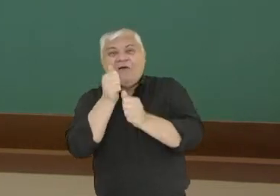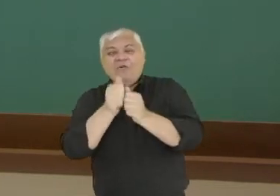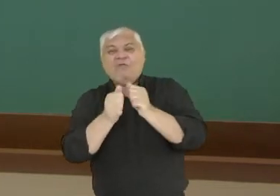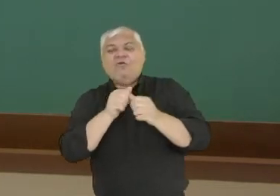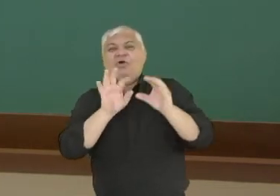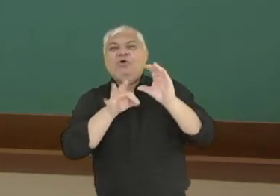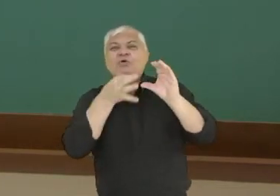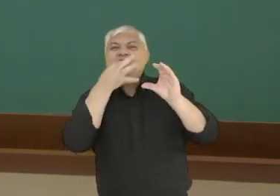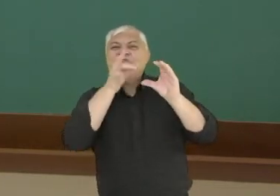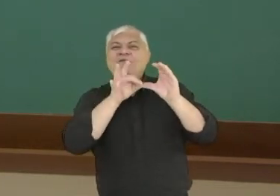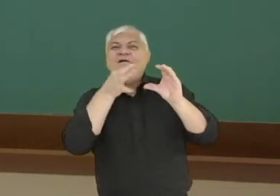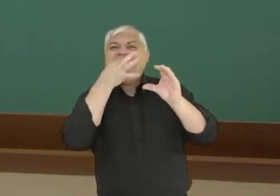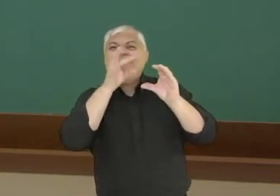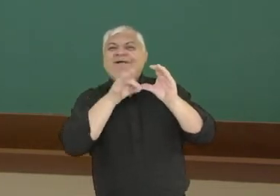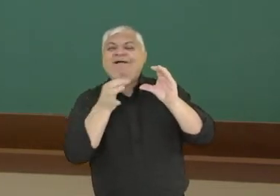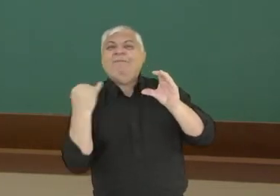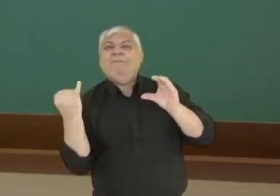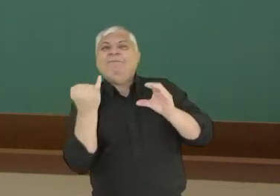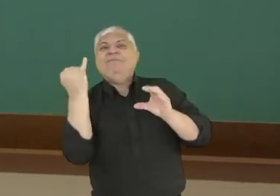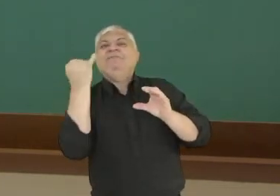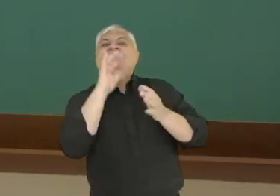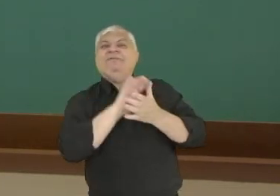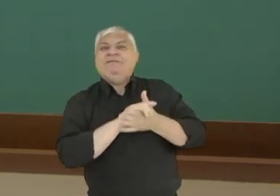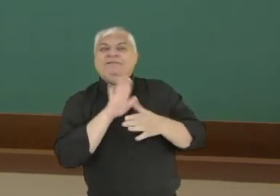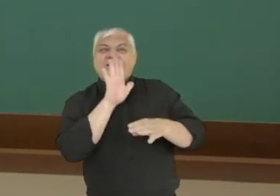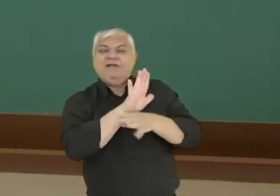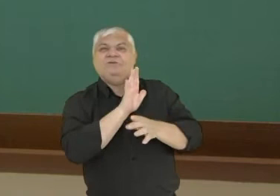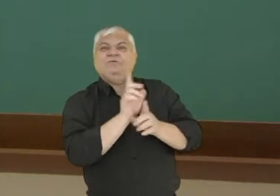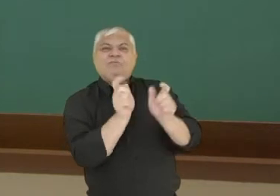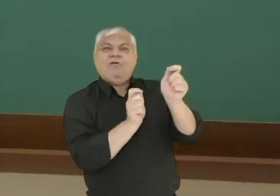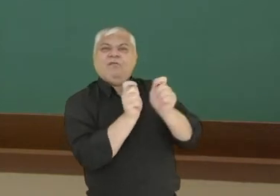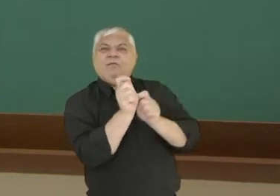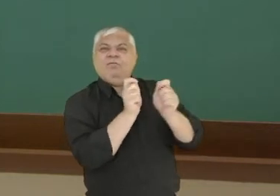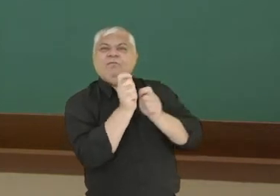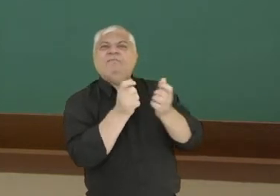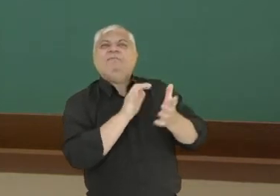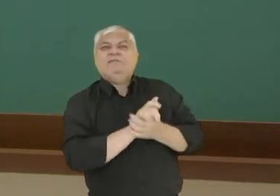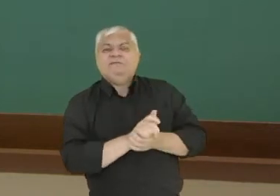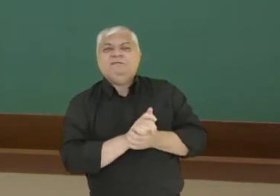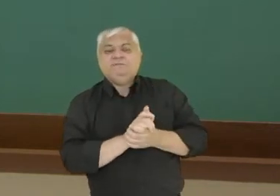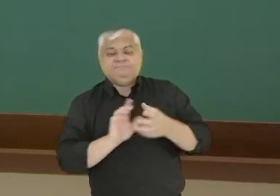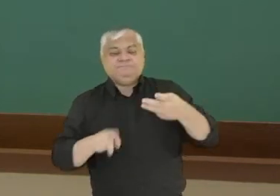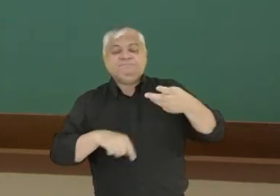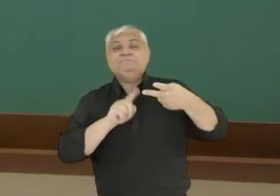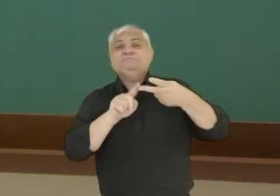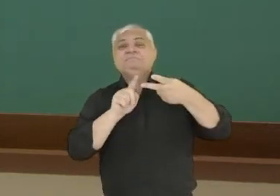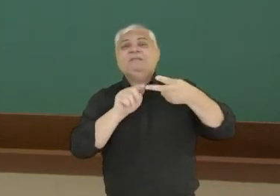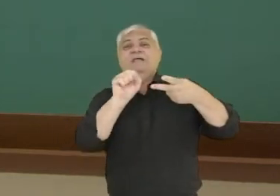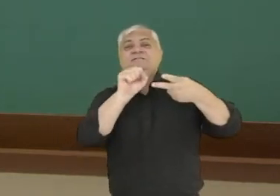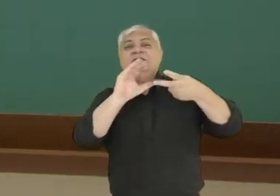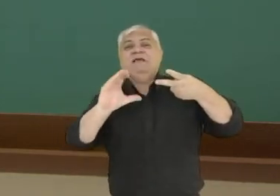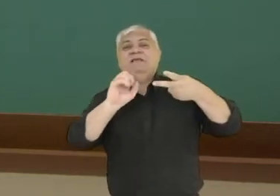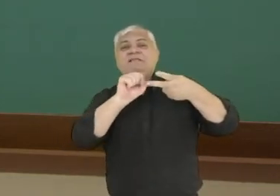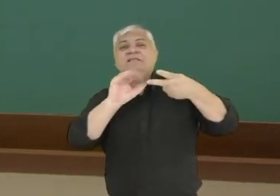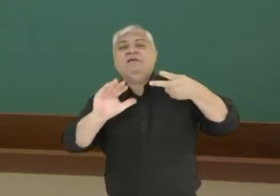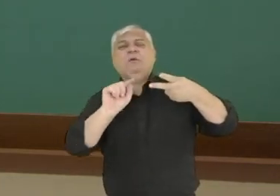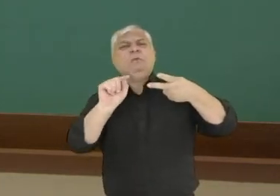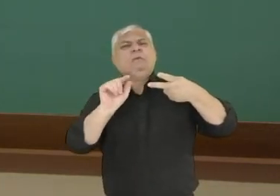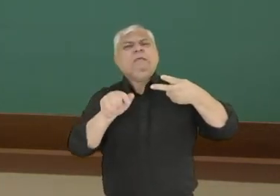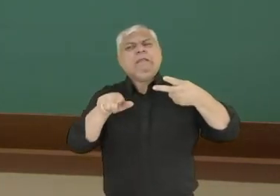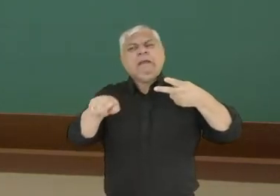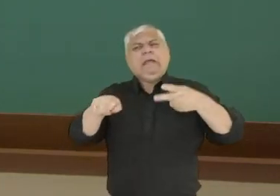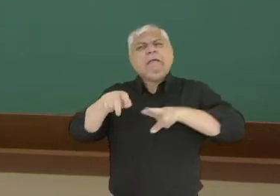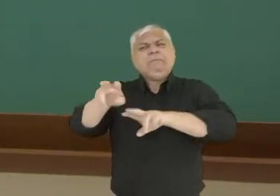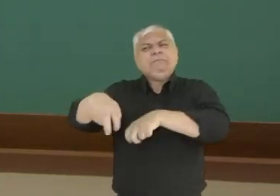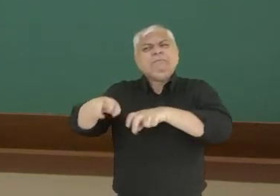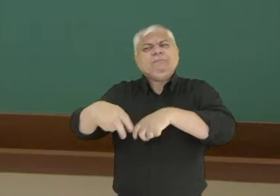por exemplo que é importantíssimo ali para a economia do Rio Grande do Sul né em Santa Catarina quais são os exemplos que nós vamos ter